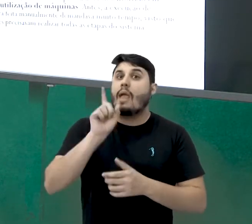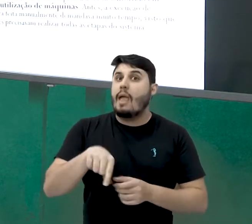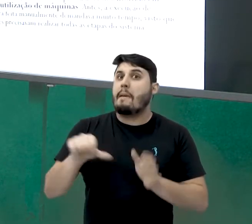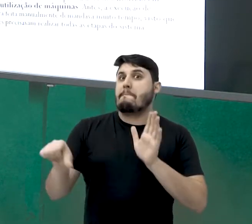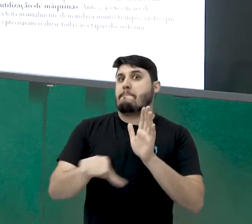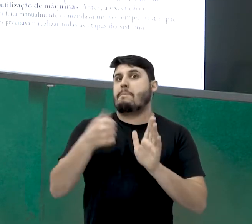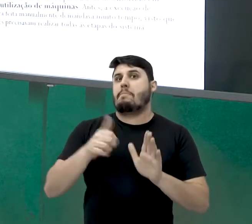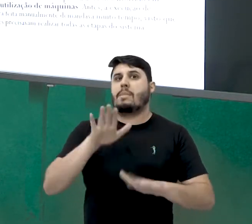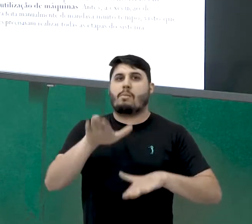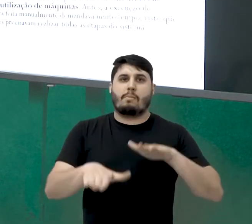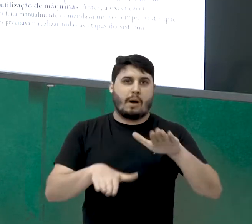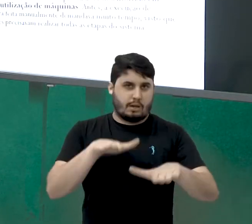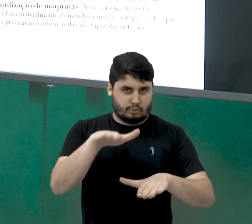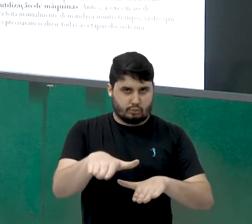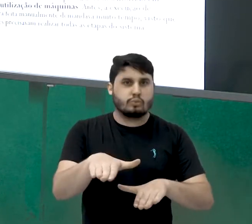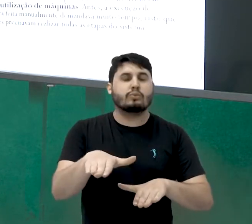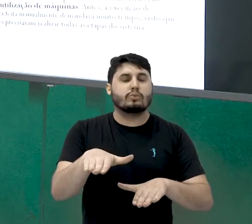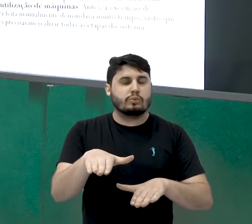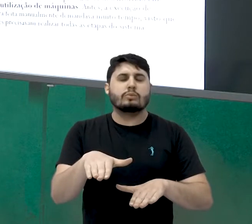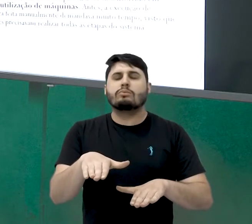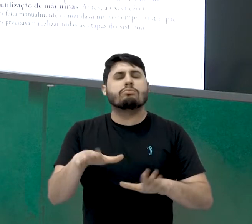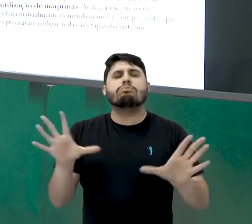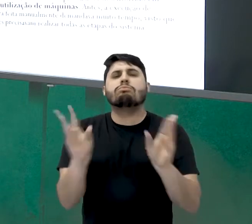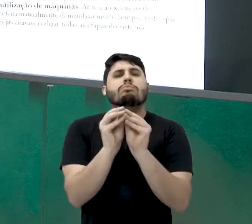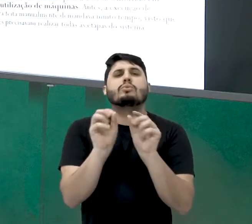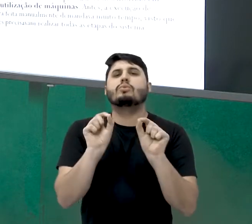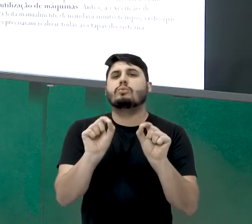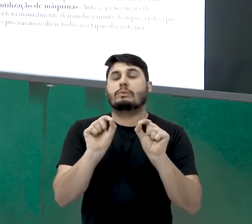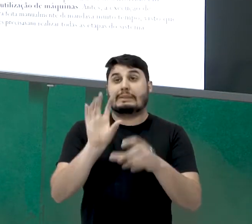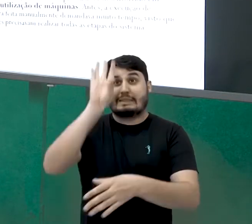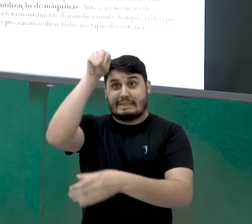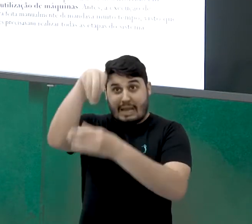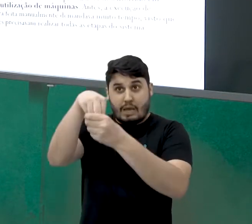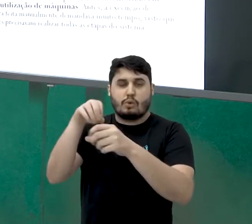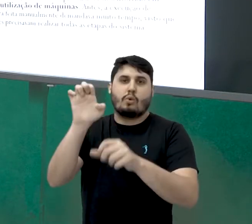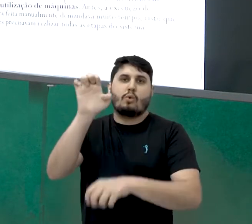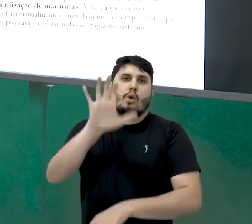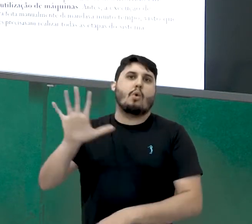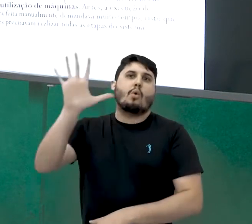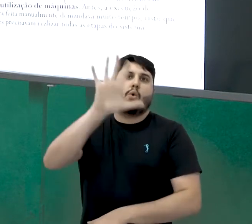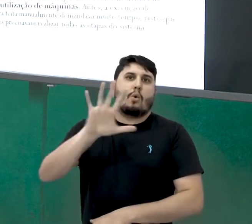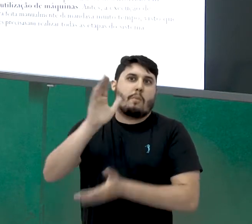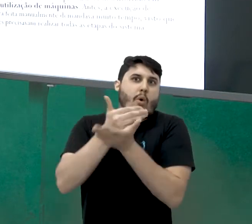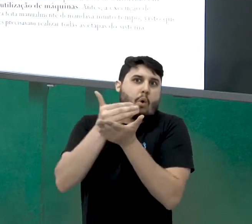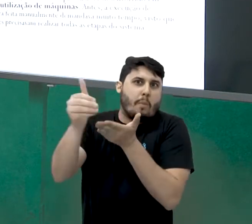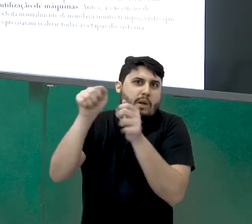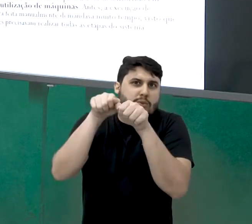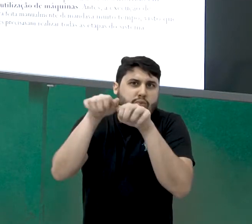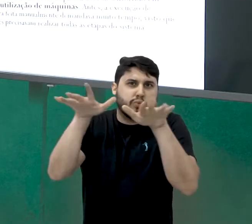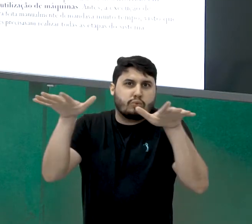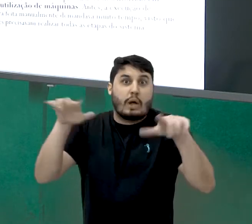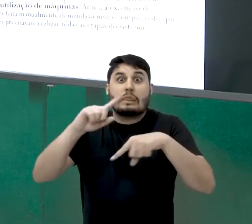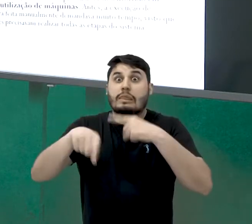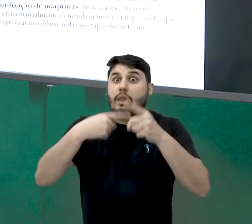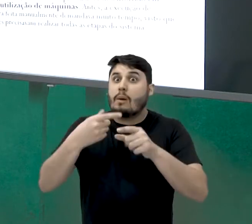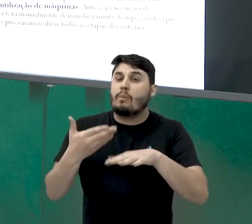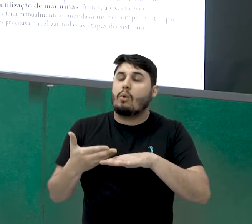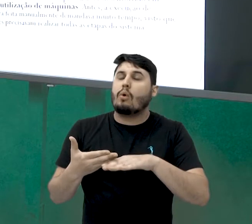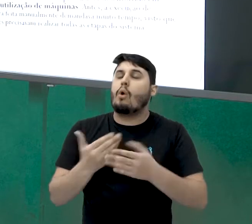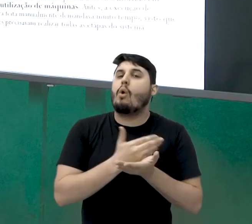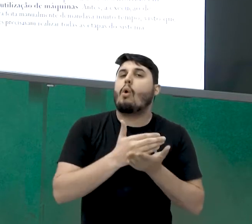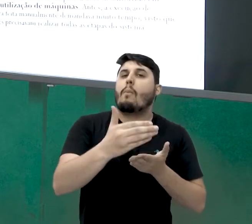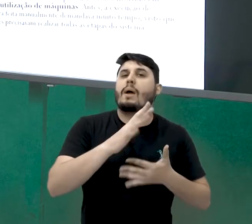passo, ela restringe-se basicamente à Europa. Posteriormente, chega à América. E é chegando à América, aos